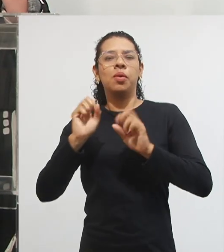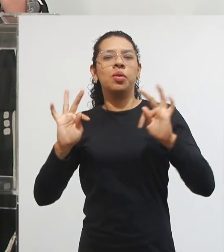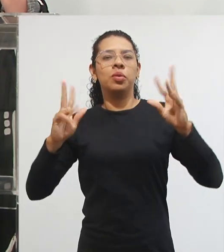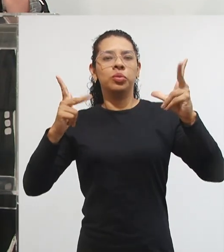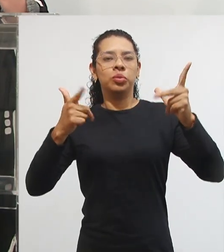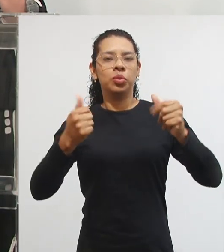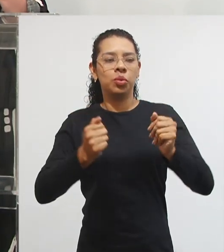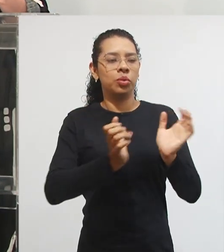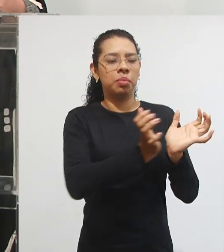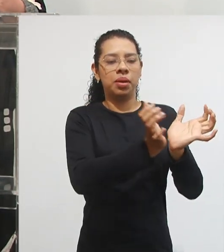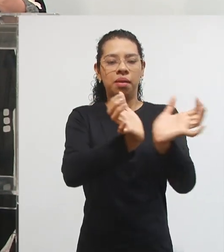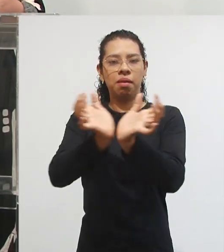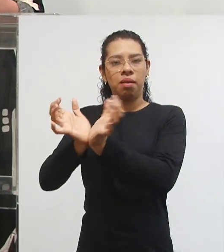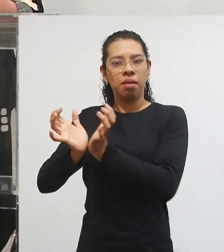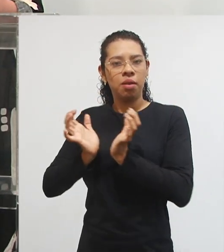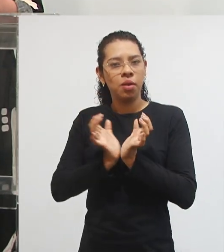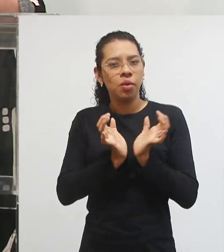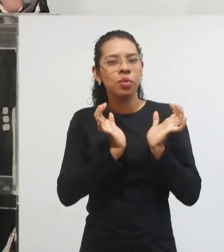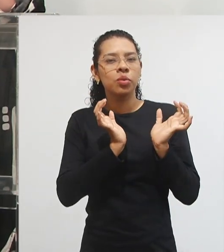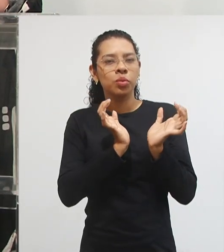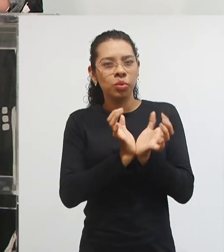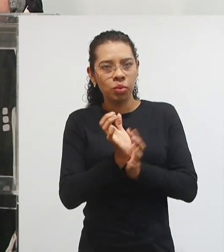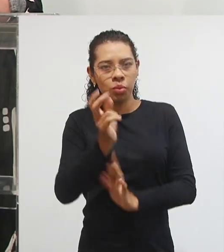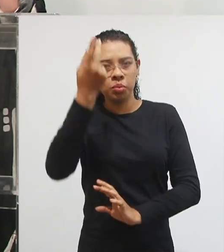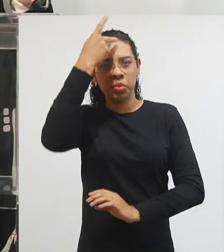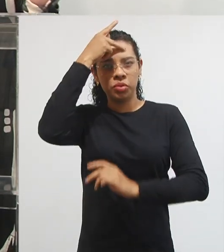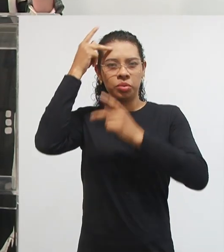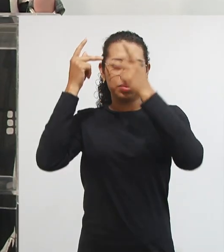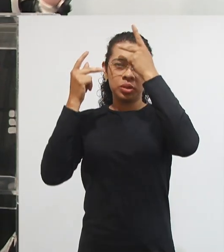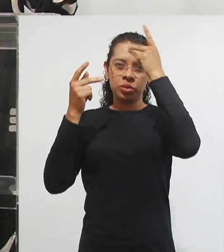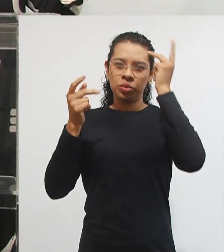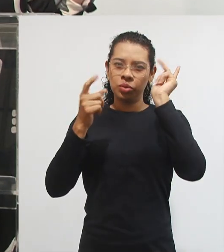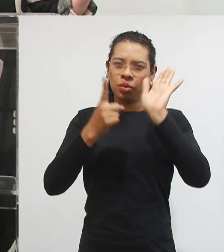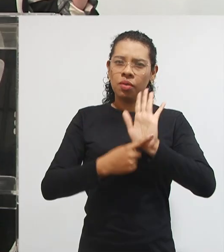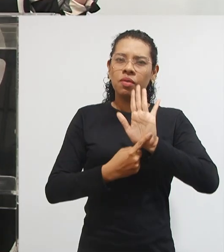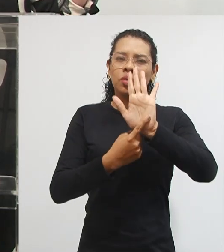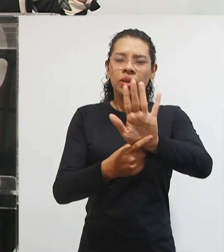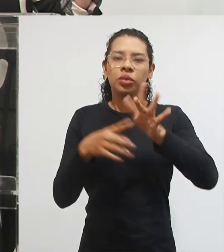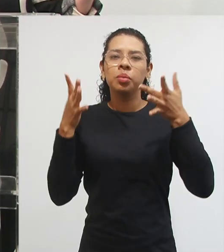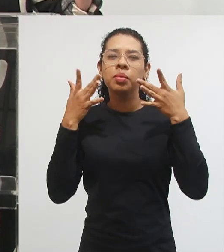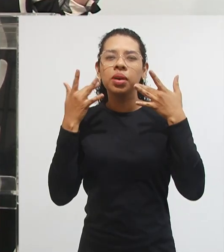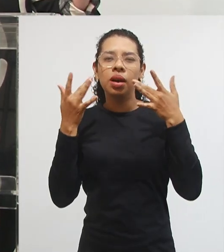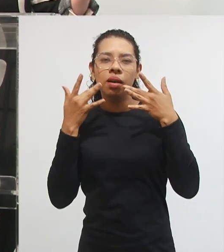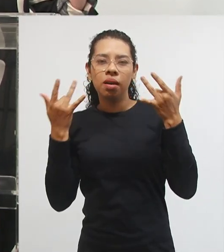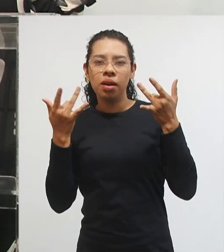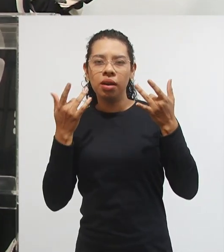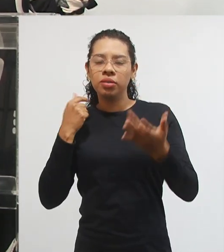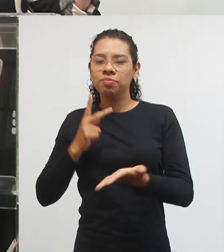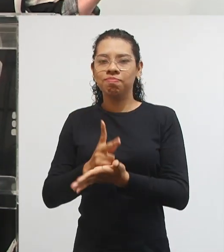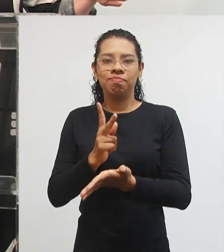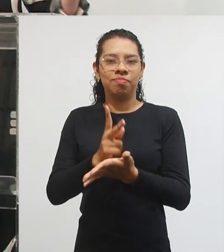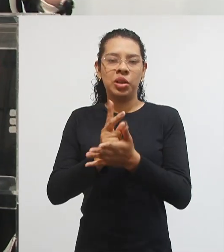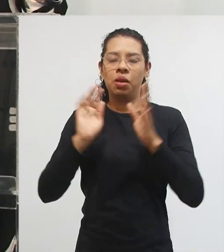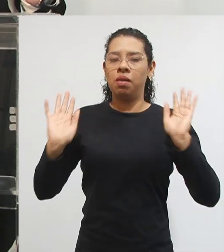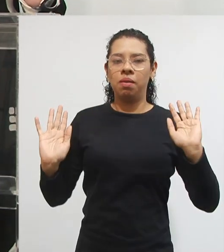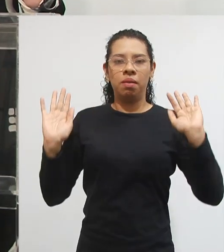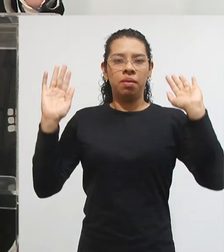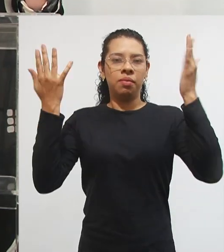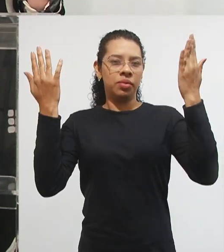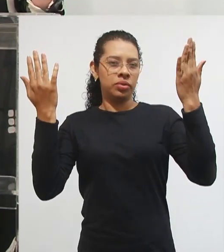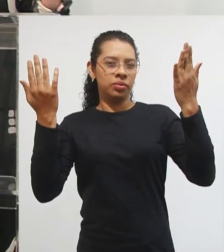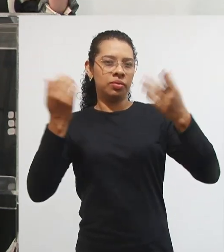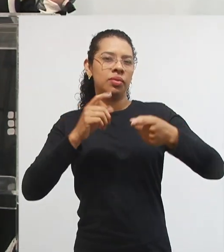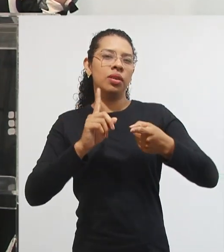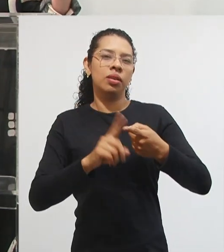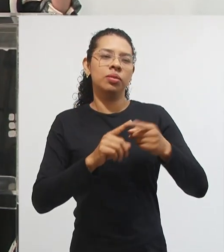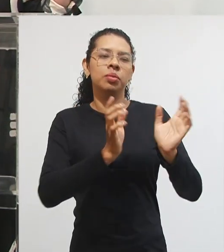patrocina grupos, então ela coloca a sua imagem ligada a algum evento cultural, um festival,